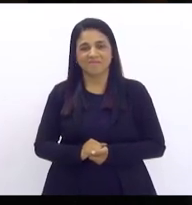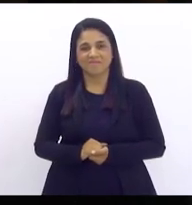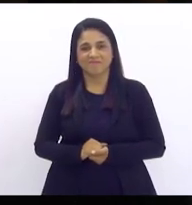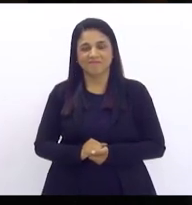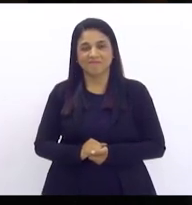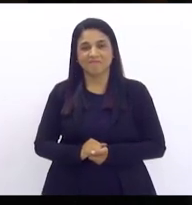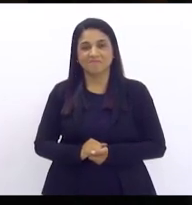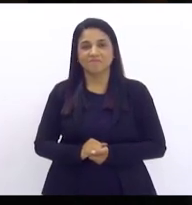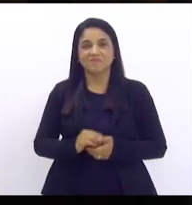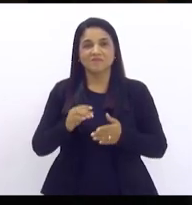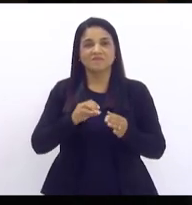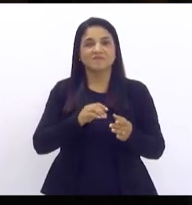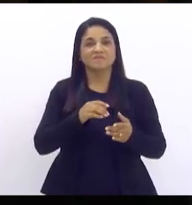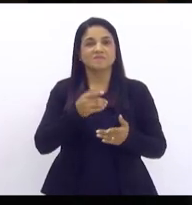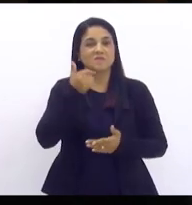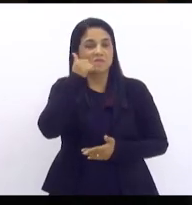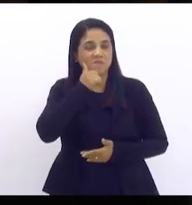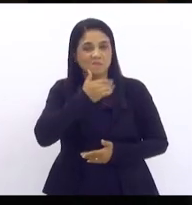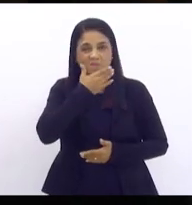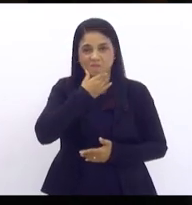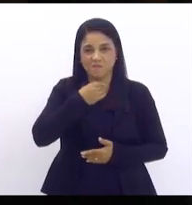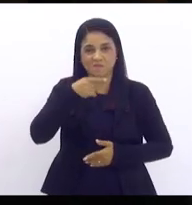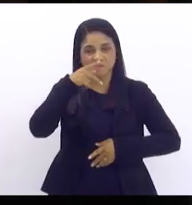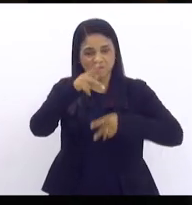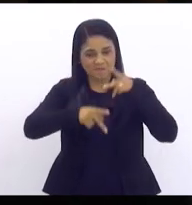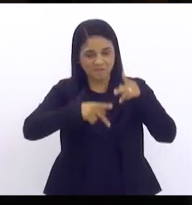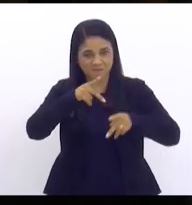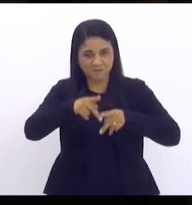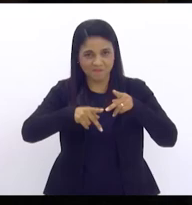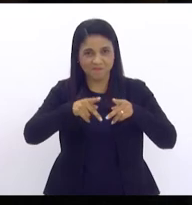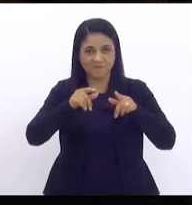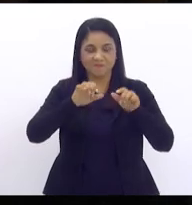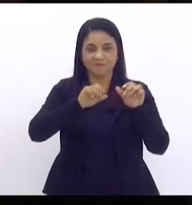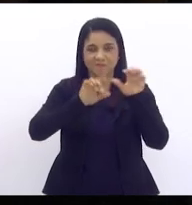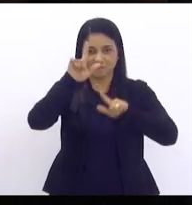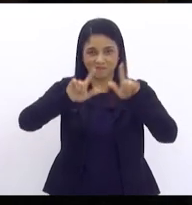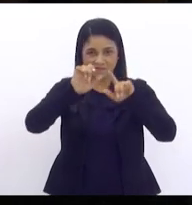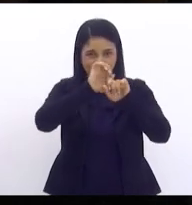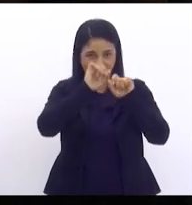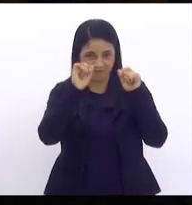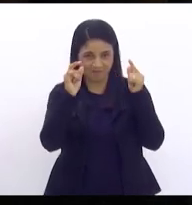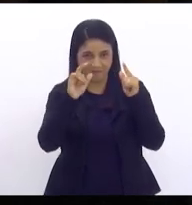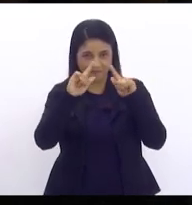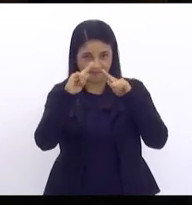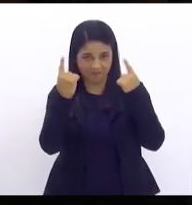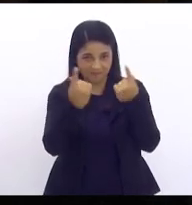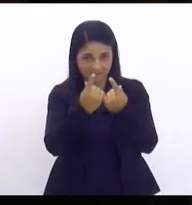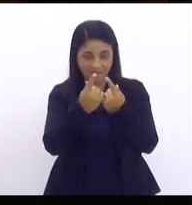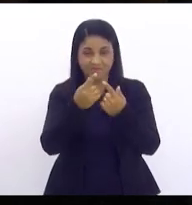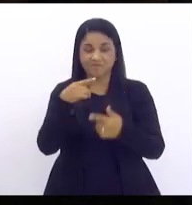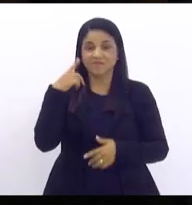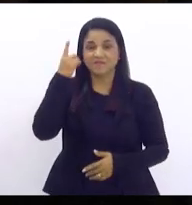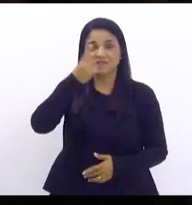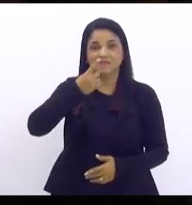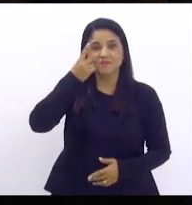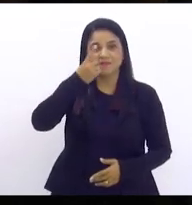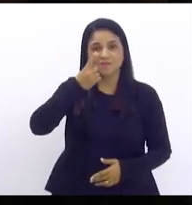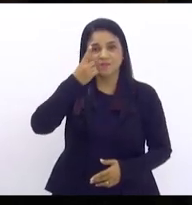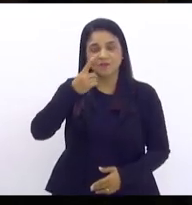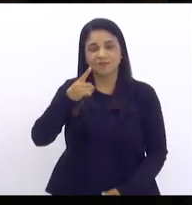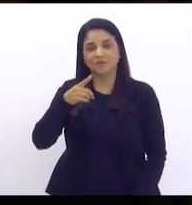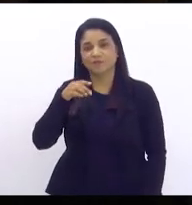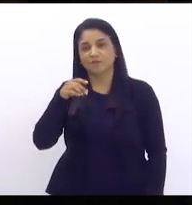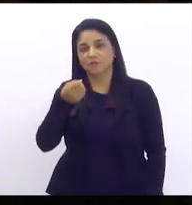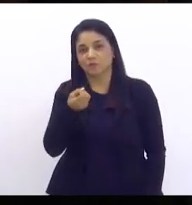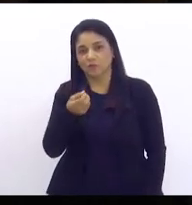senhoras e senhores telespectadores da TV Alerj, senhor deputado doutor